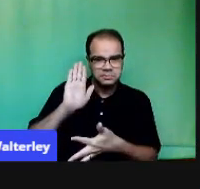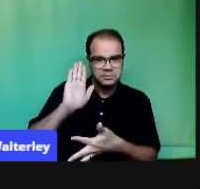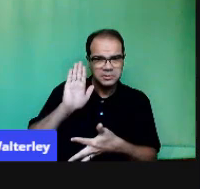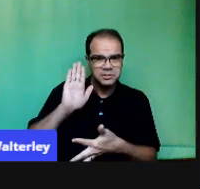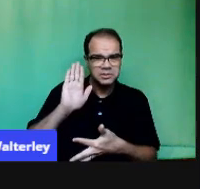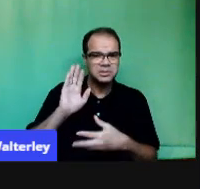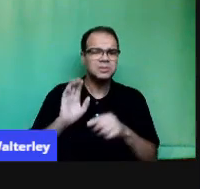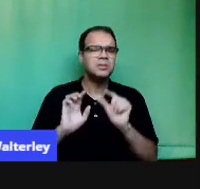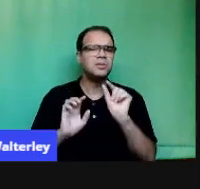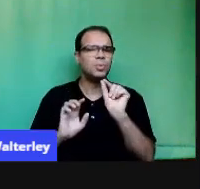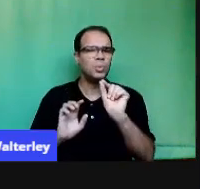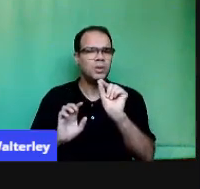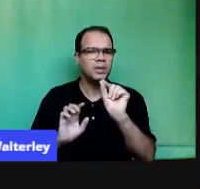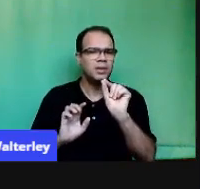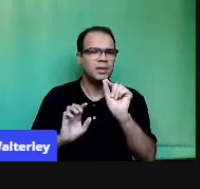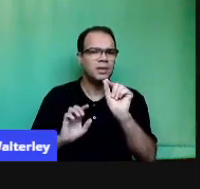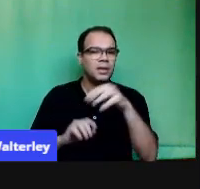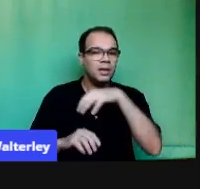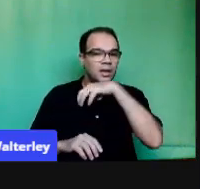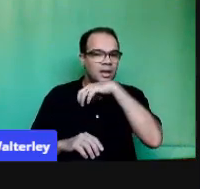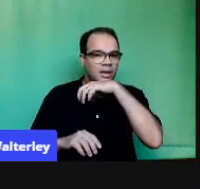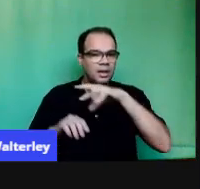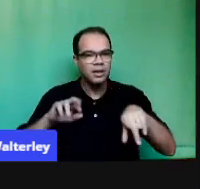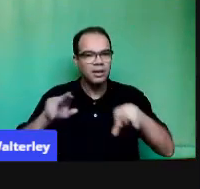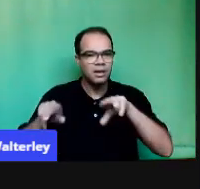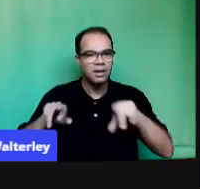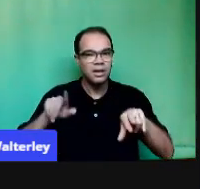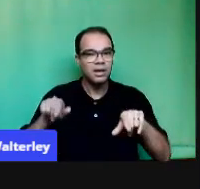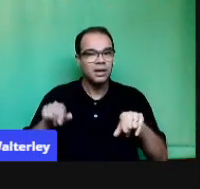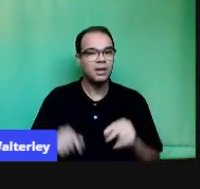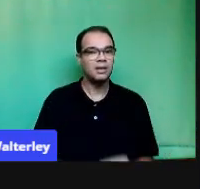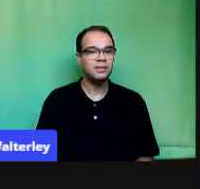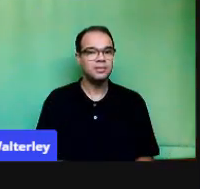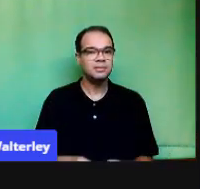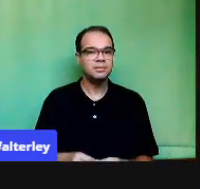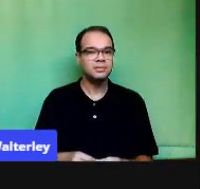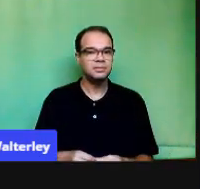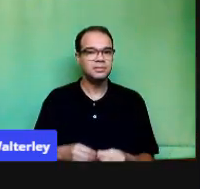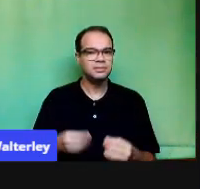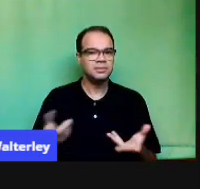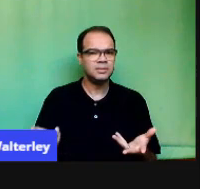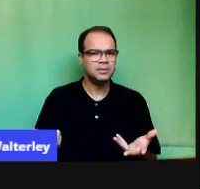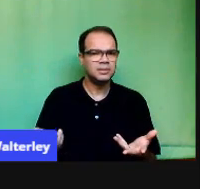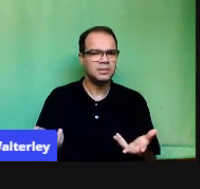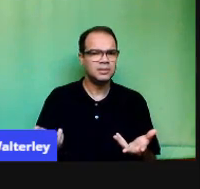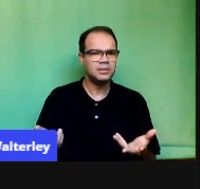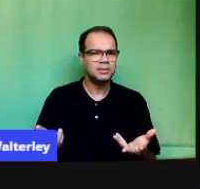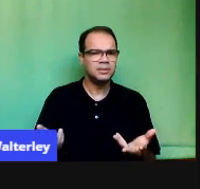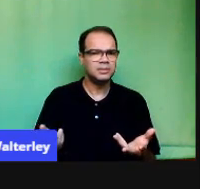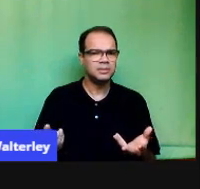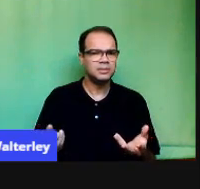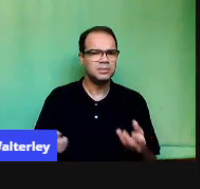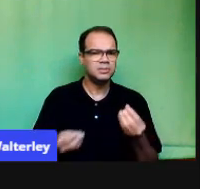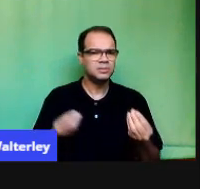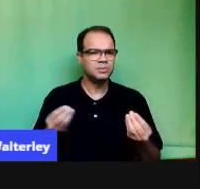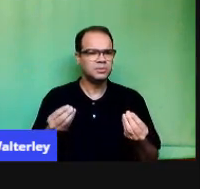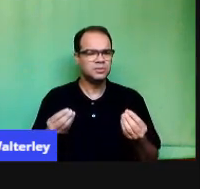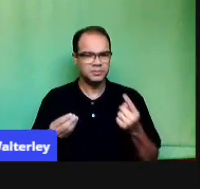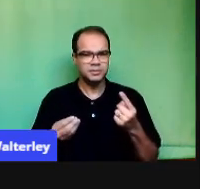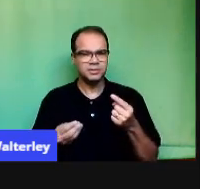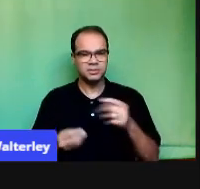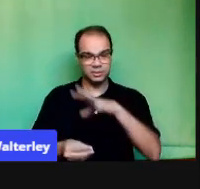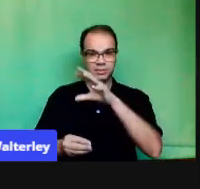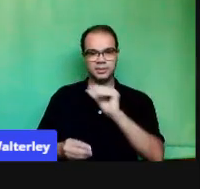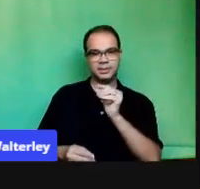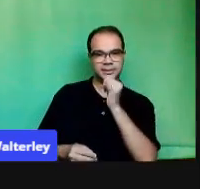do bem-estar animal, que é o fato dele ser uma característica inerente ao indivíduo. Ele não é algo que a gente fornece. Quer dizer,